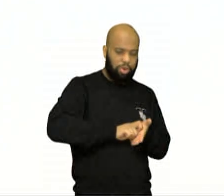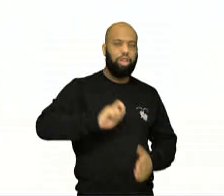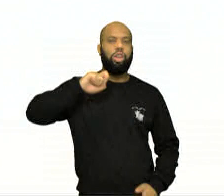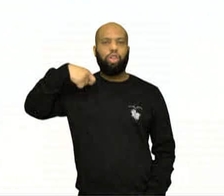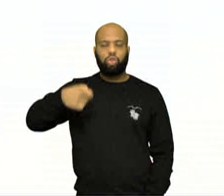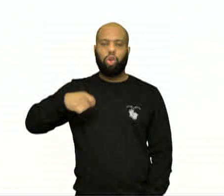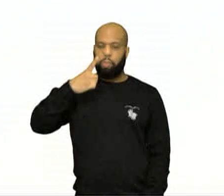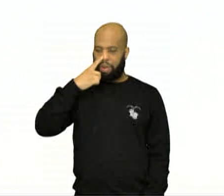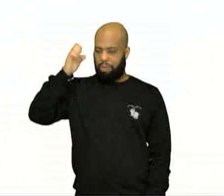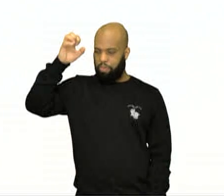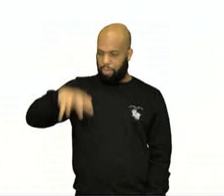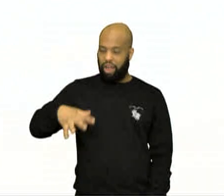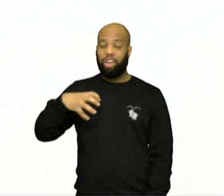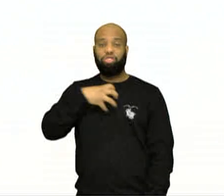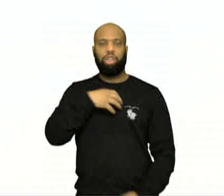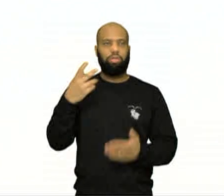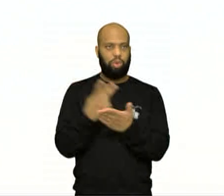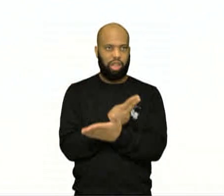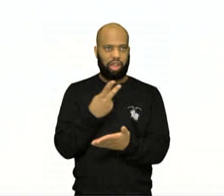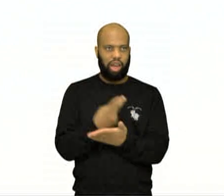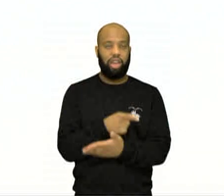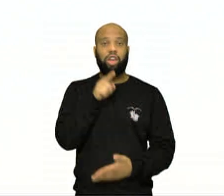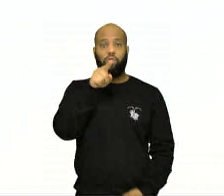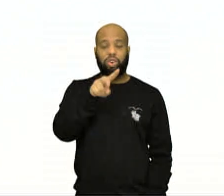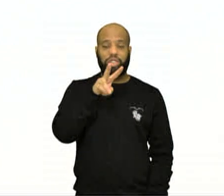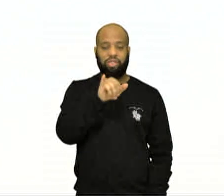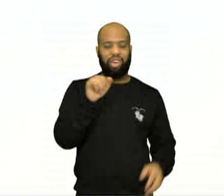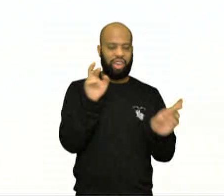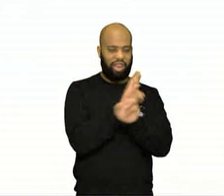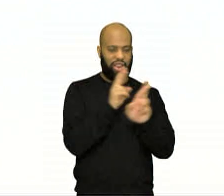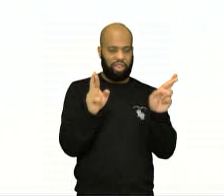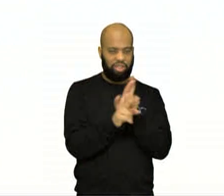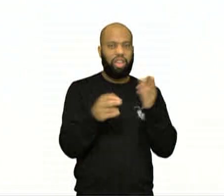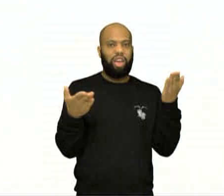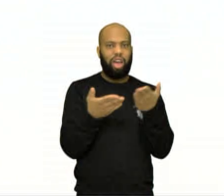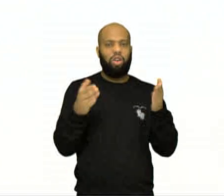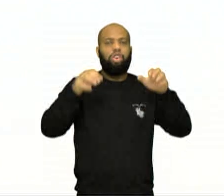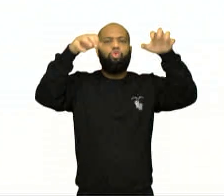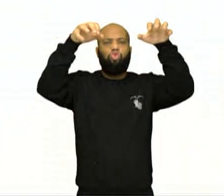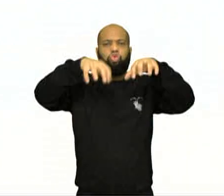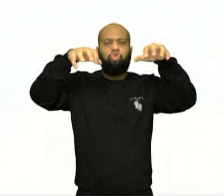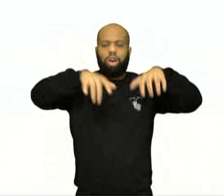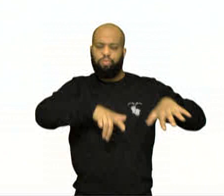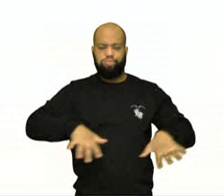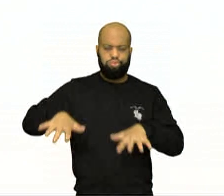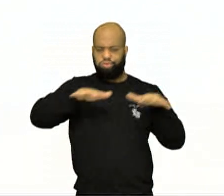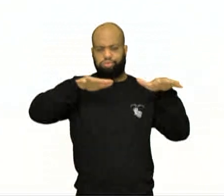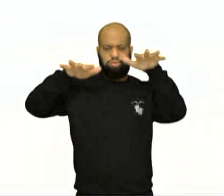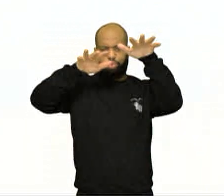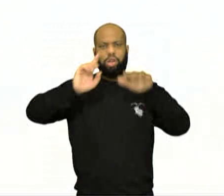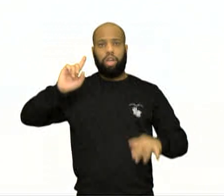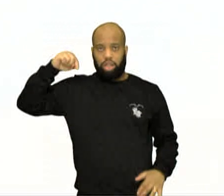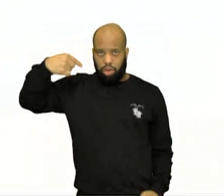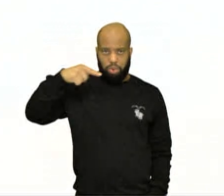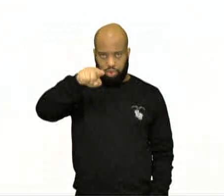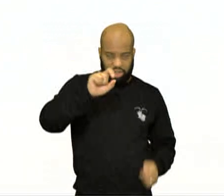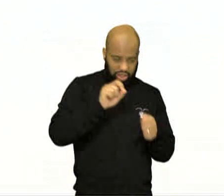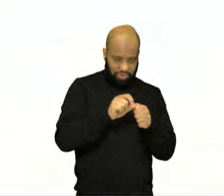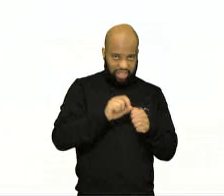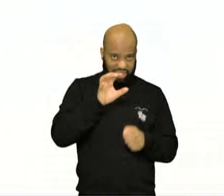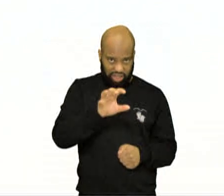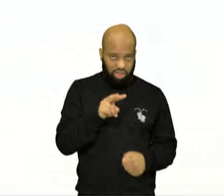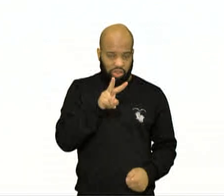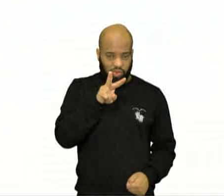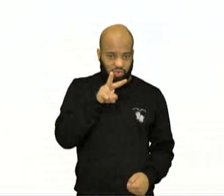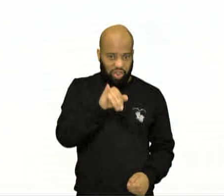o descarte incorreto do lixo e relacione com a questão das enchentes. E aí, depois que você fizer isso, você